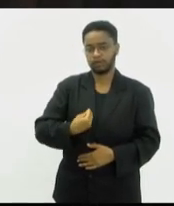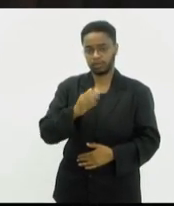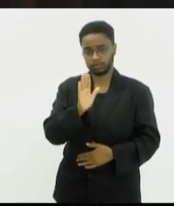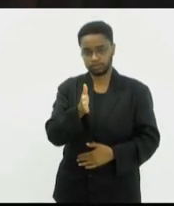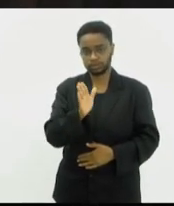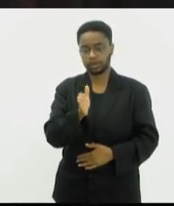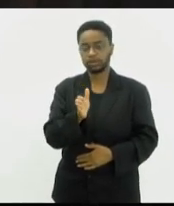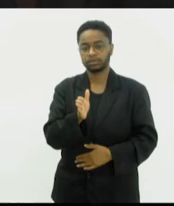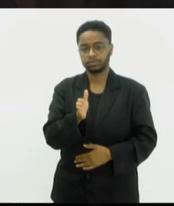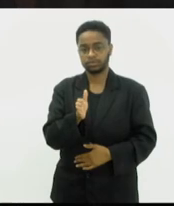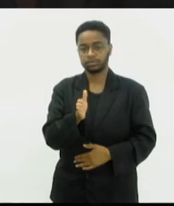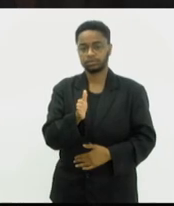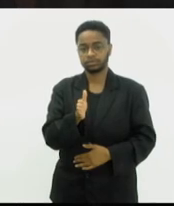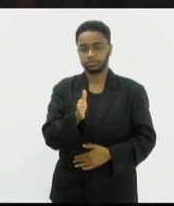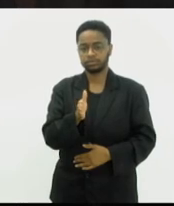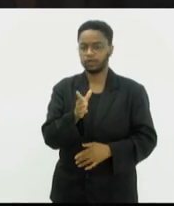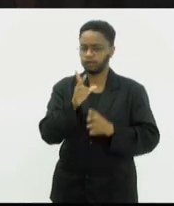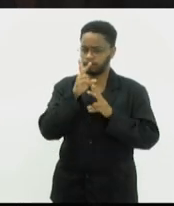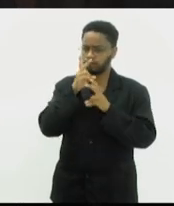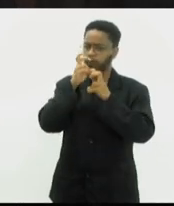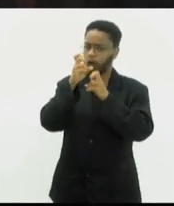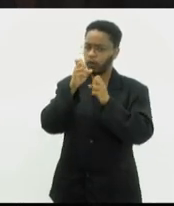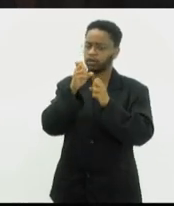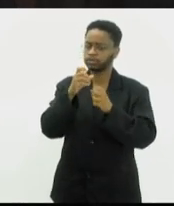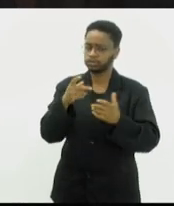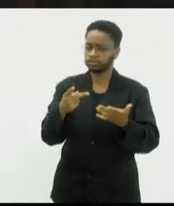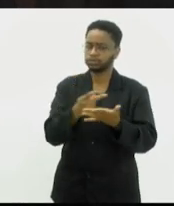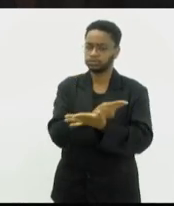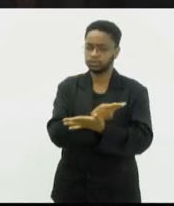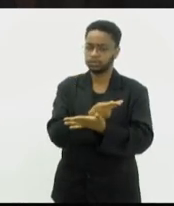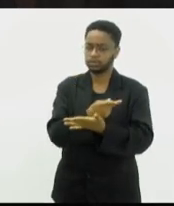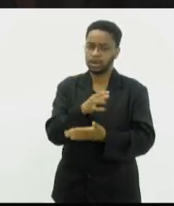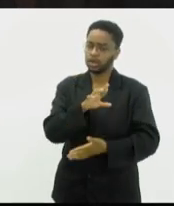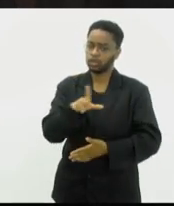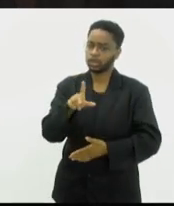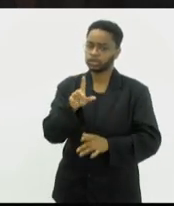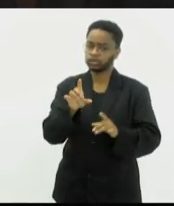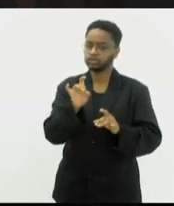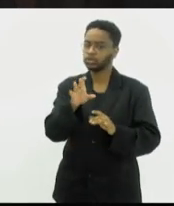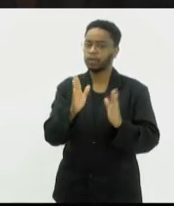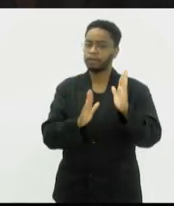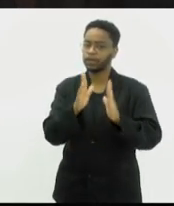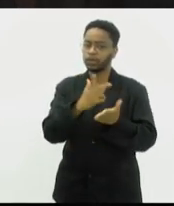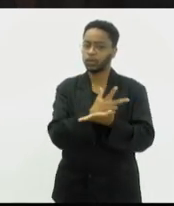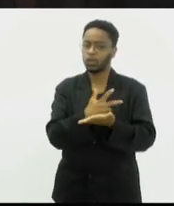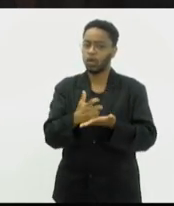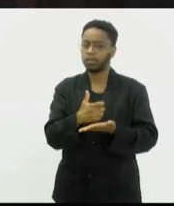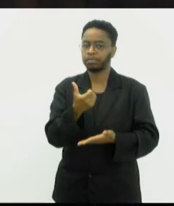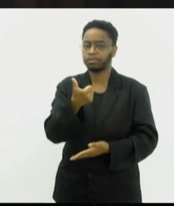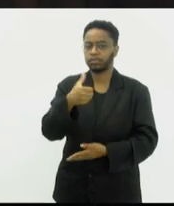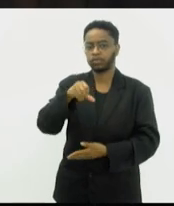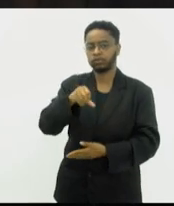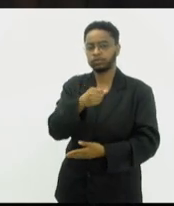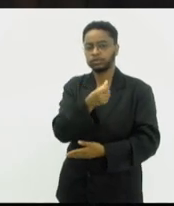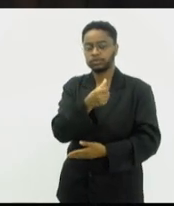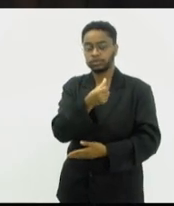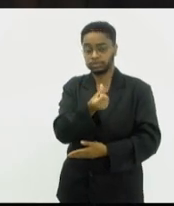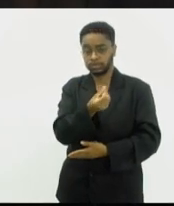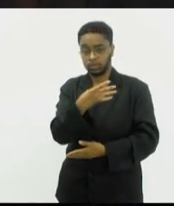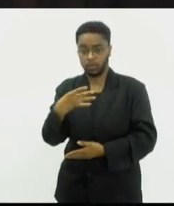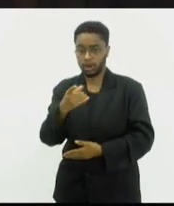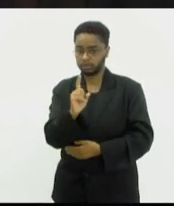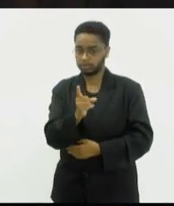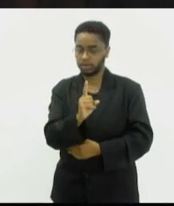forma muito forte, não só no golpe militar de 64, que